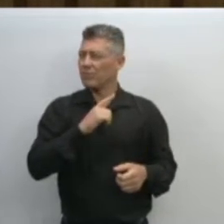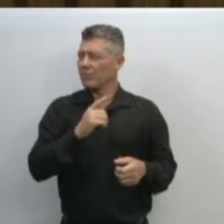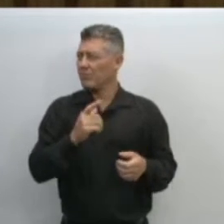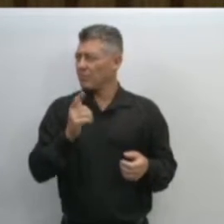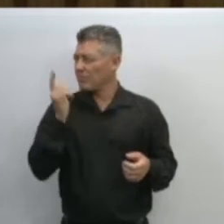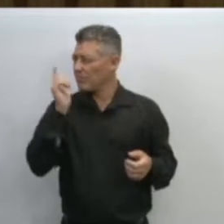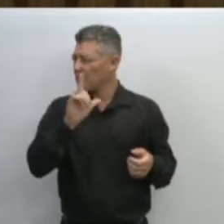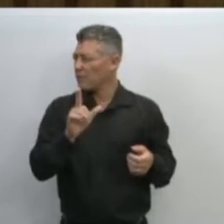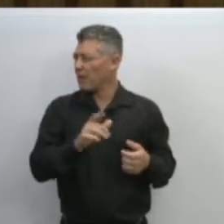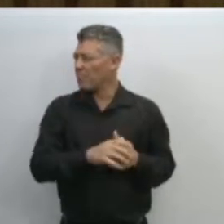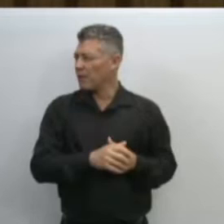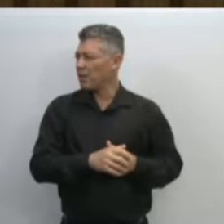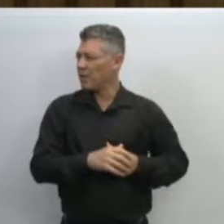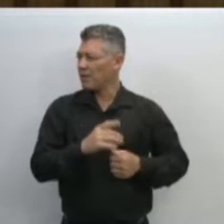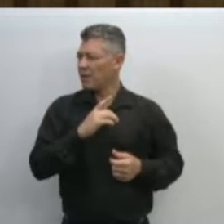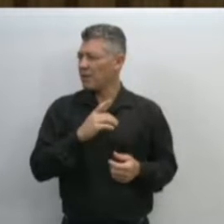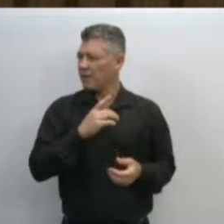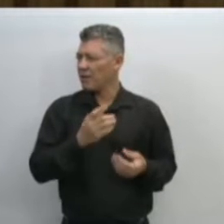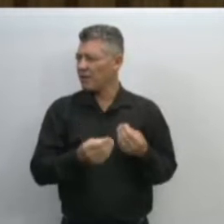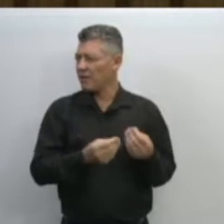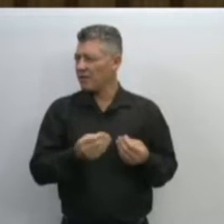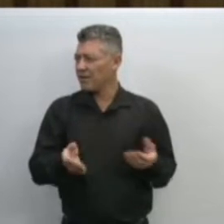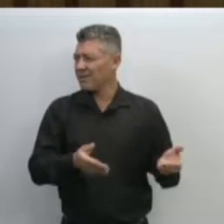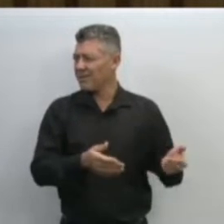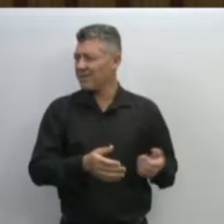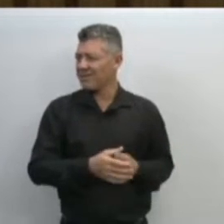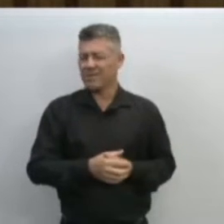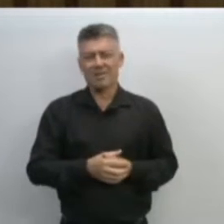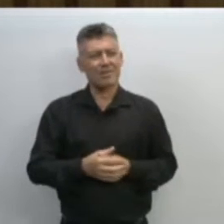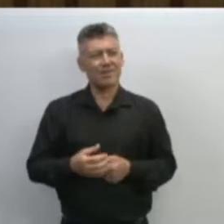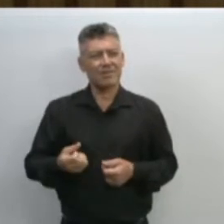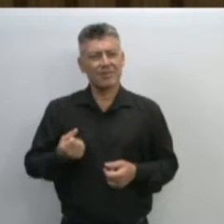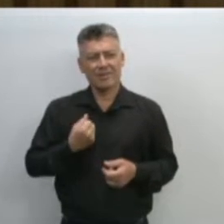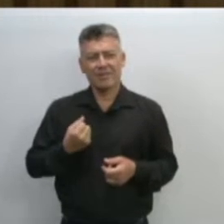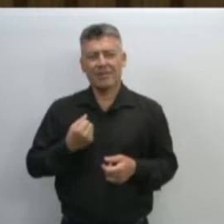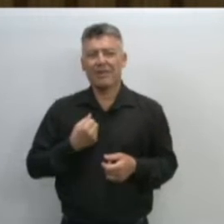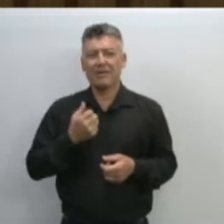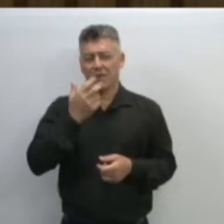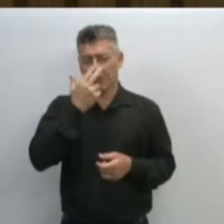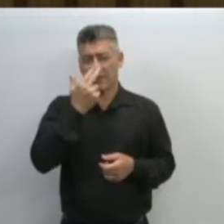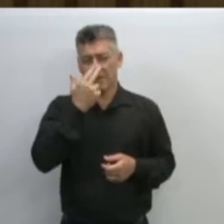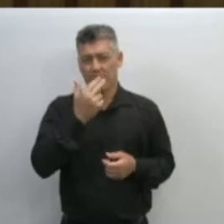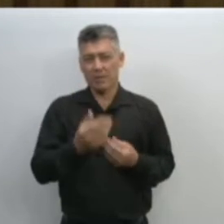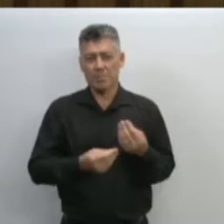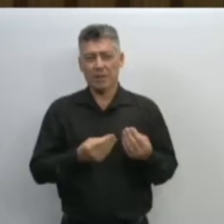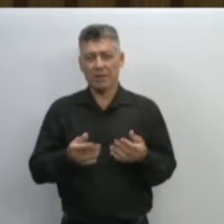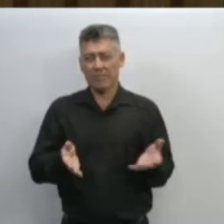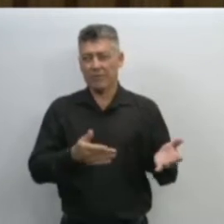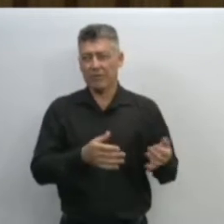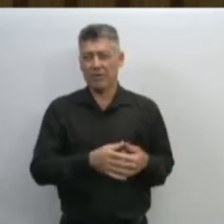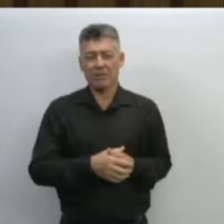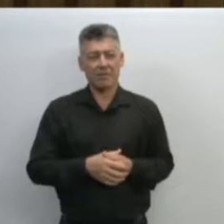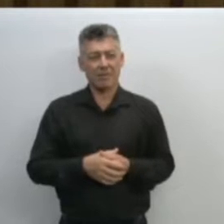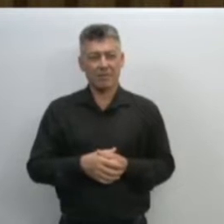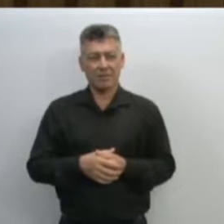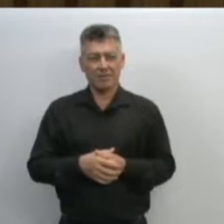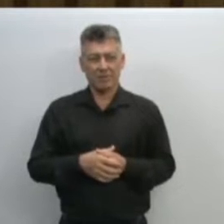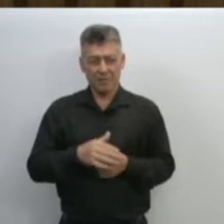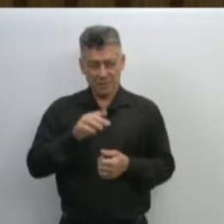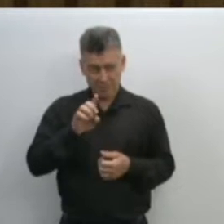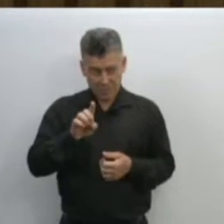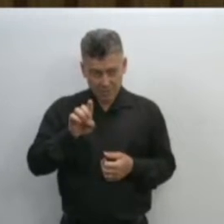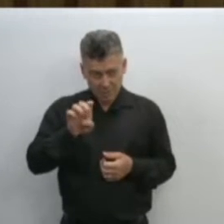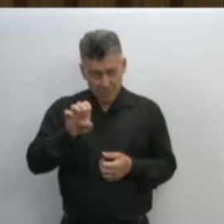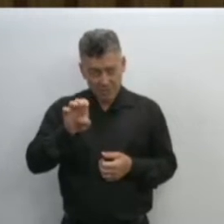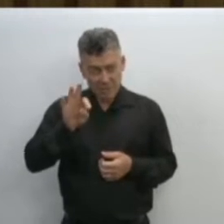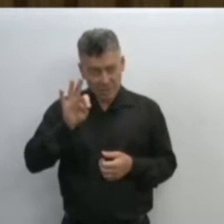para ligar vários bairros da Zona Norte de Natal. E lá tem é de competência do DR,